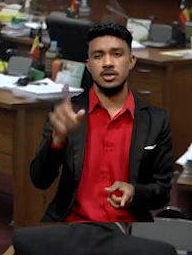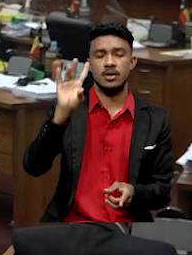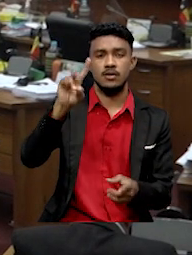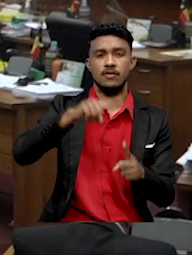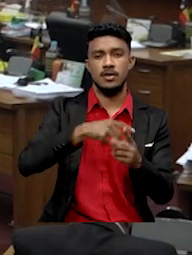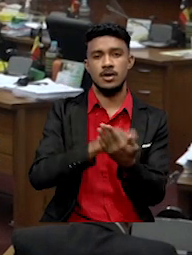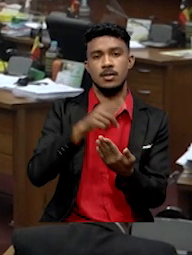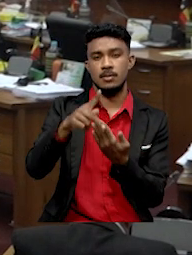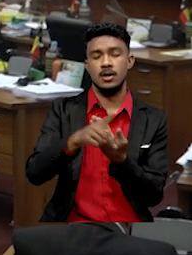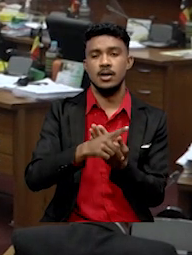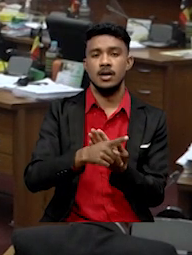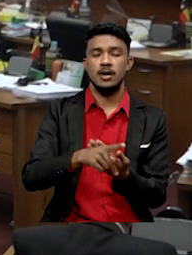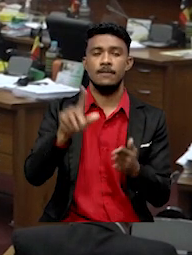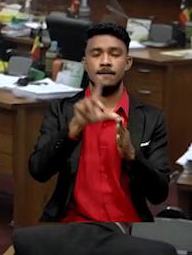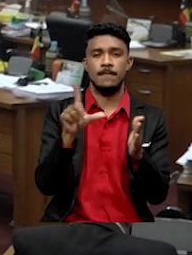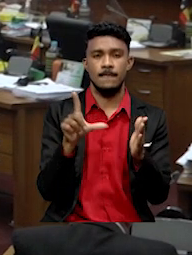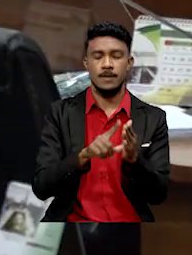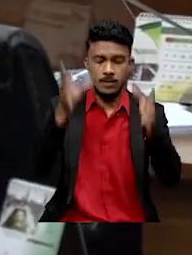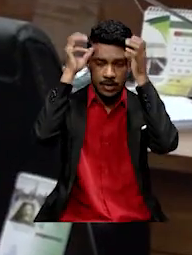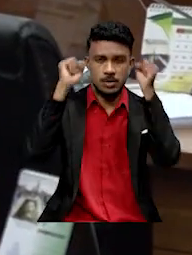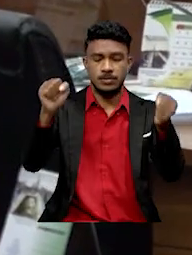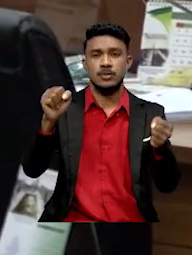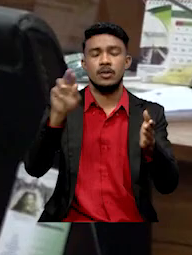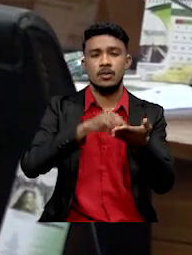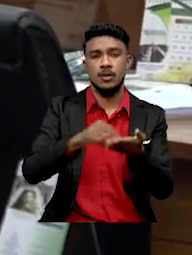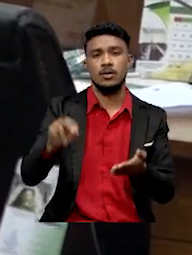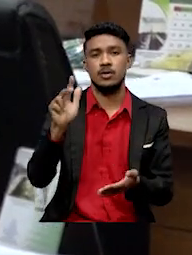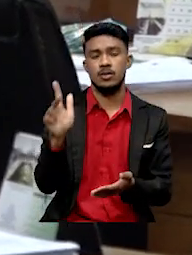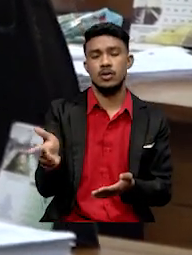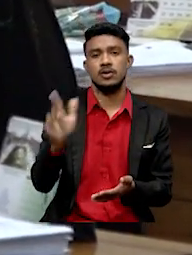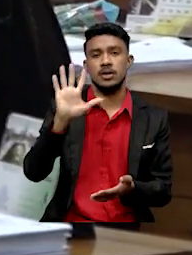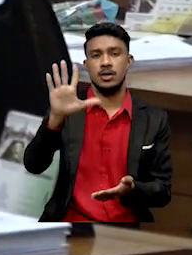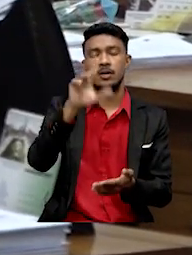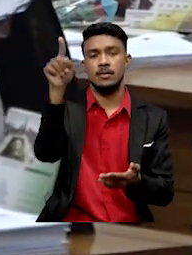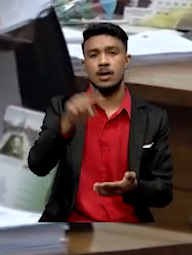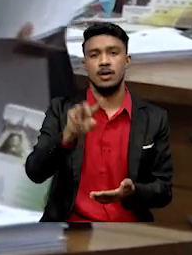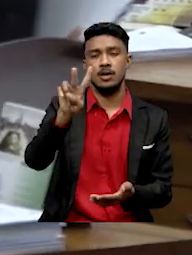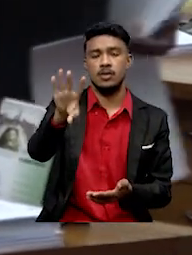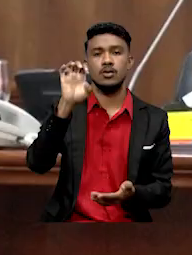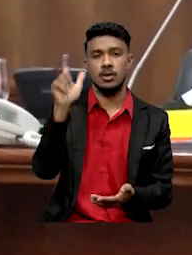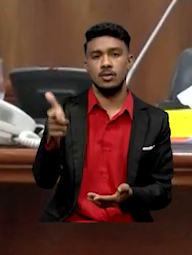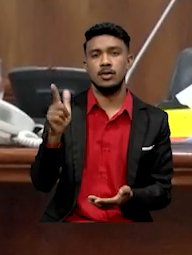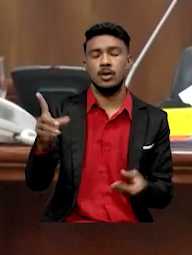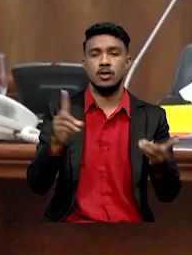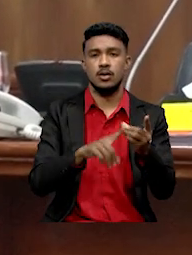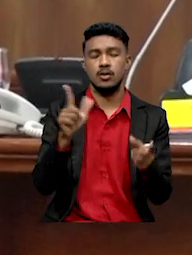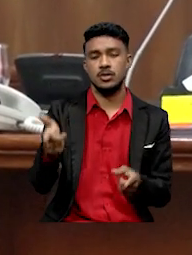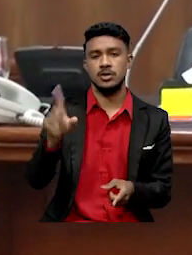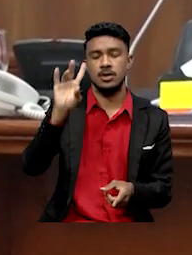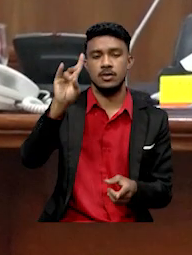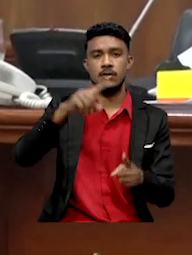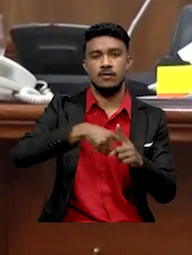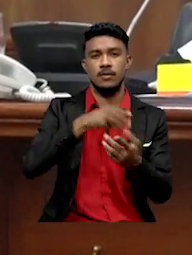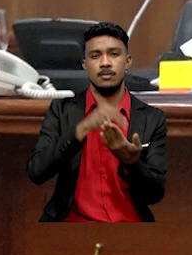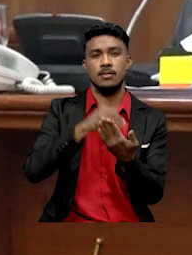renova husi decreto Presidente da República número tolunulu resin lima barra rihungrua ruanulu lorong ruanulu resin hitu fulan